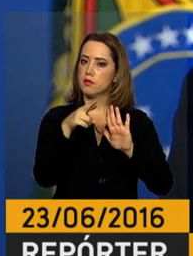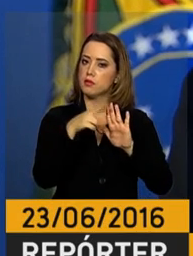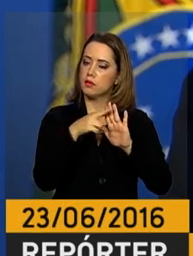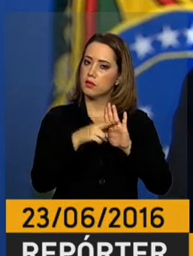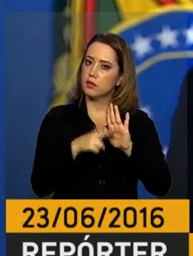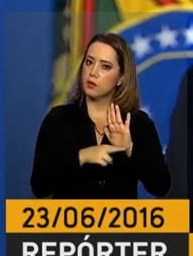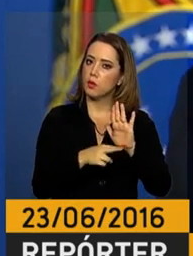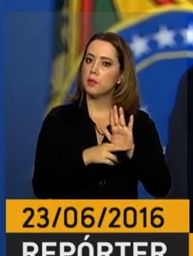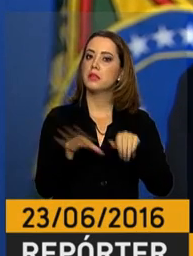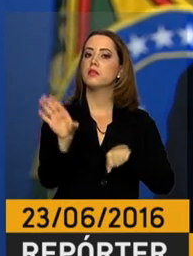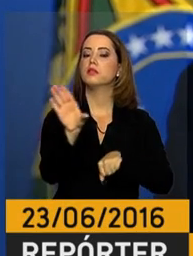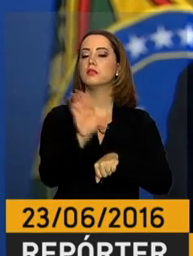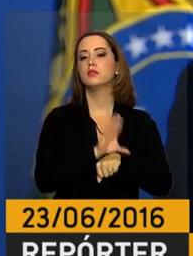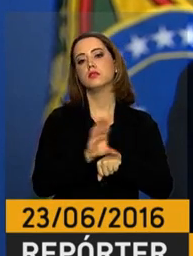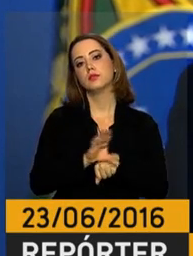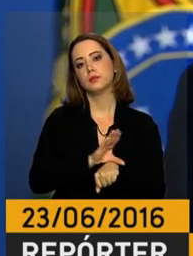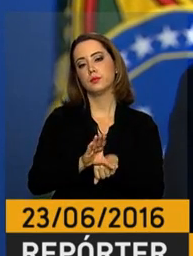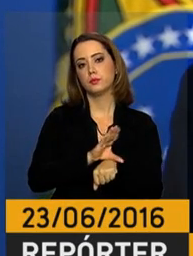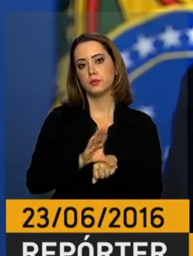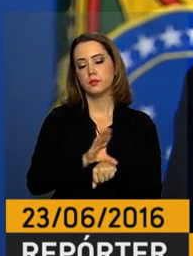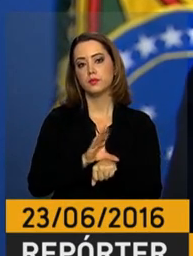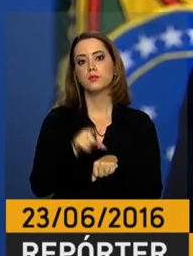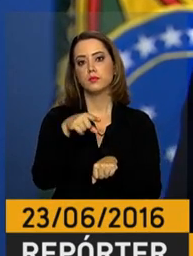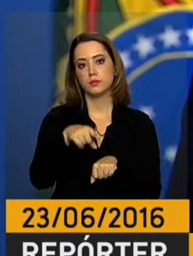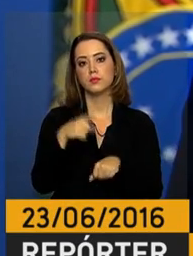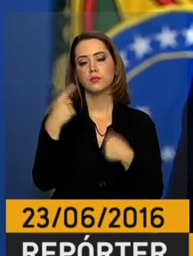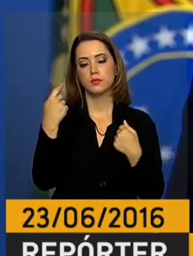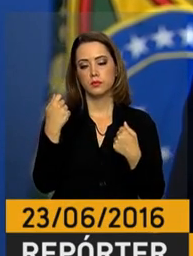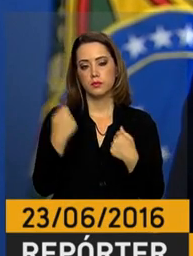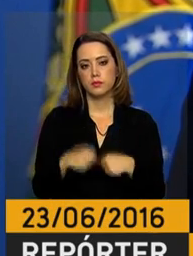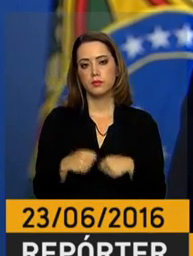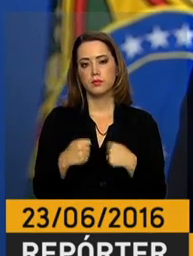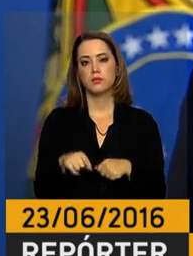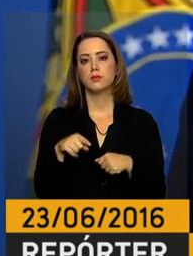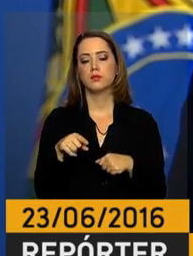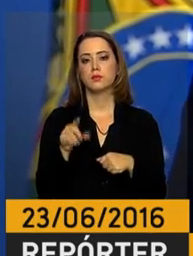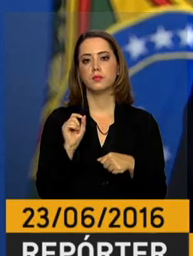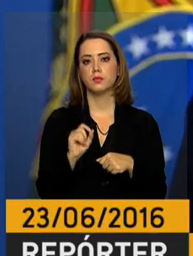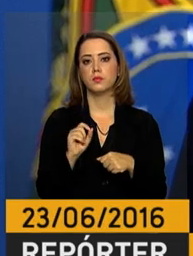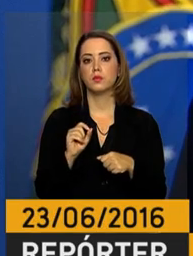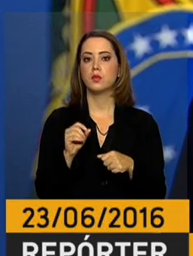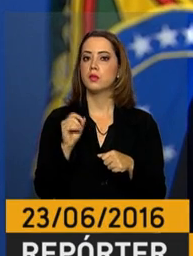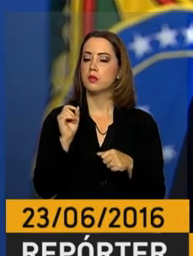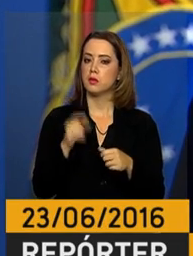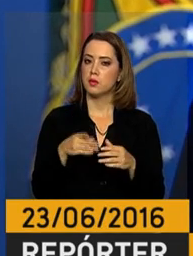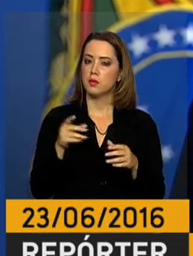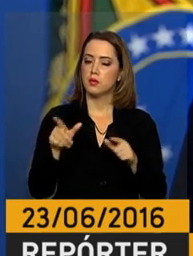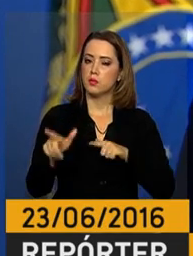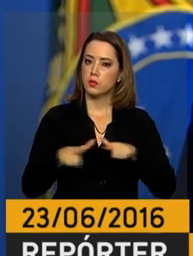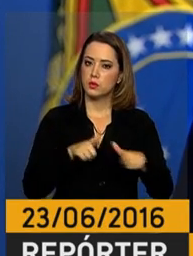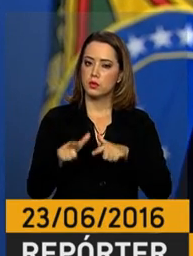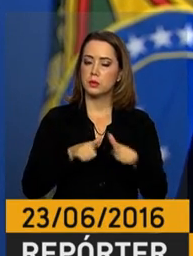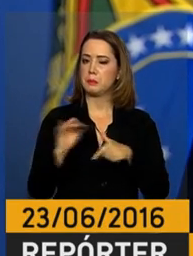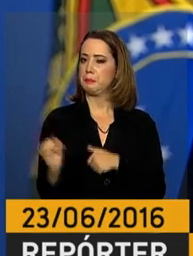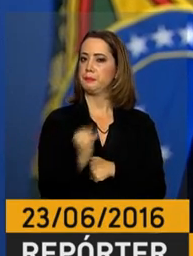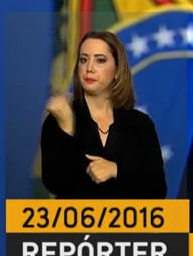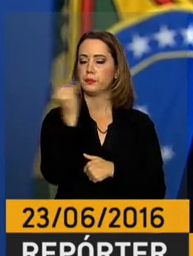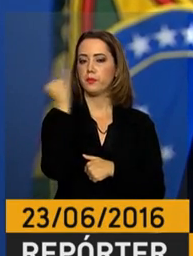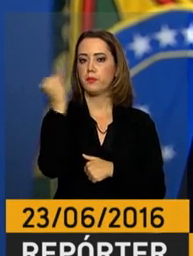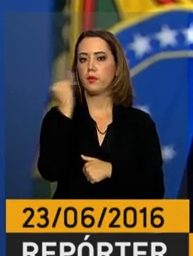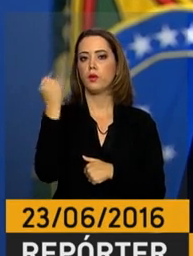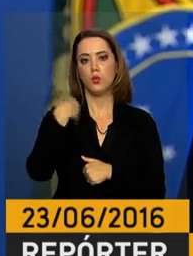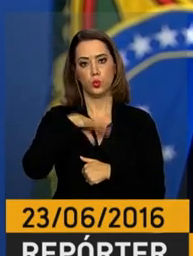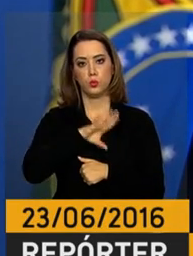texto constitucional consistente na regulamentação do instrumento importantíssimo do nosso